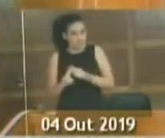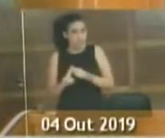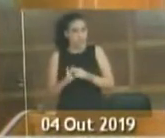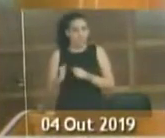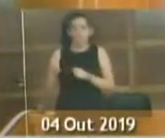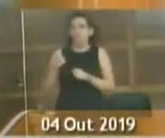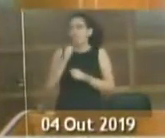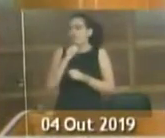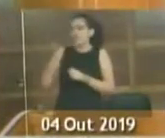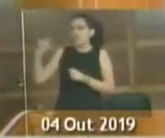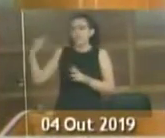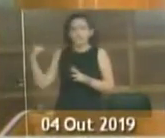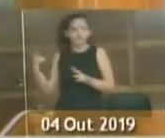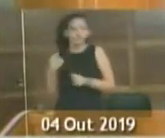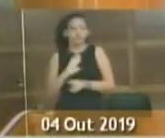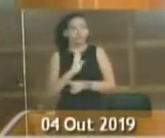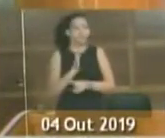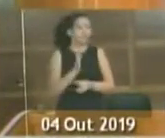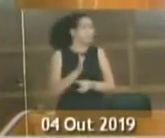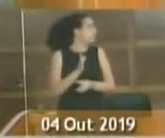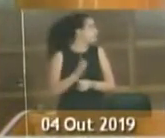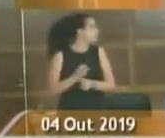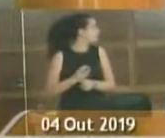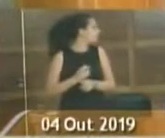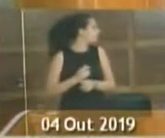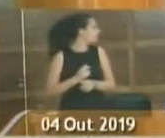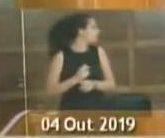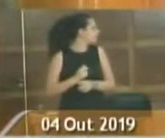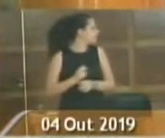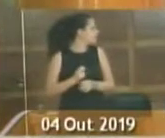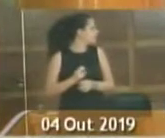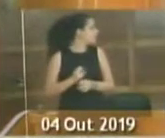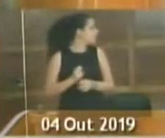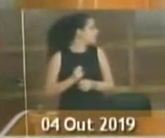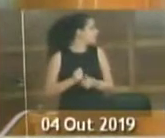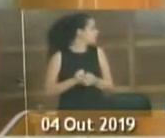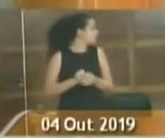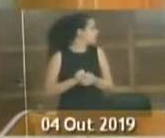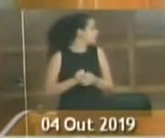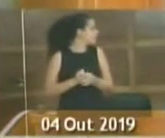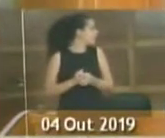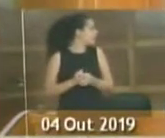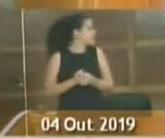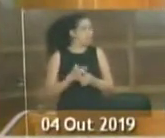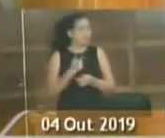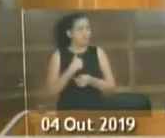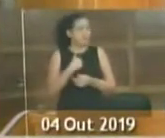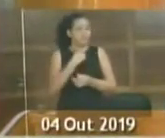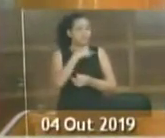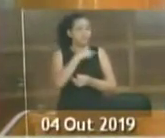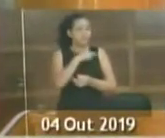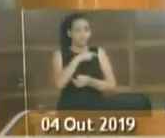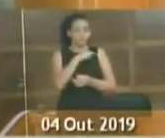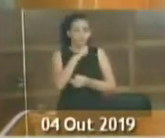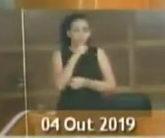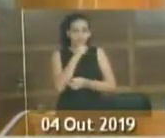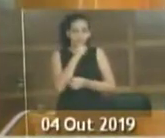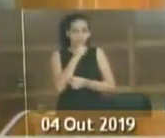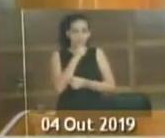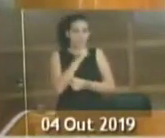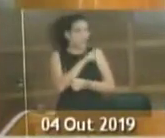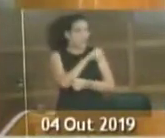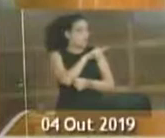antigo, como a Luana falou. Cada um cuida aqui, de uma... Dela aqui, né? Do bebê, logo. E aí eu levei lá... A Luana